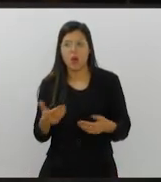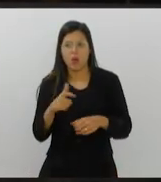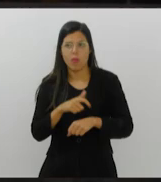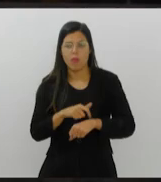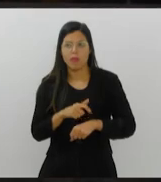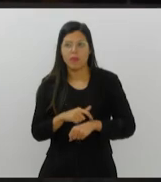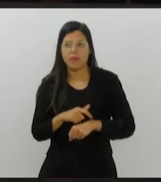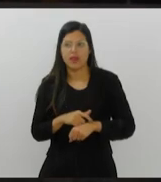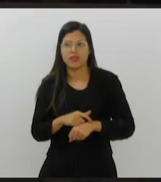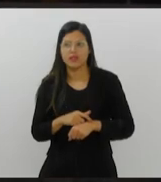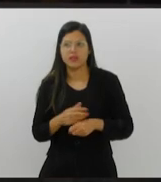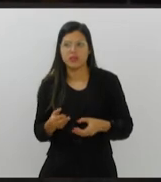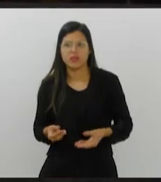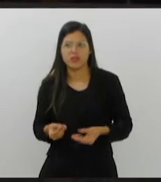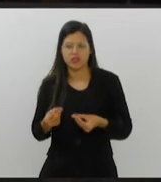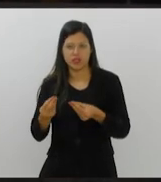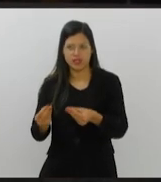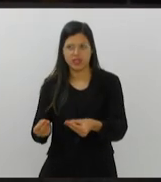solene de entrega